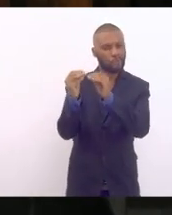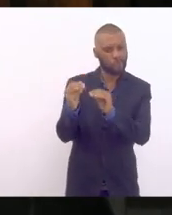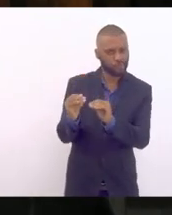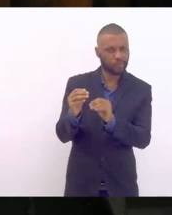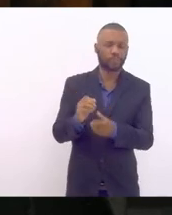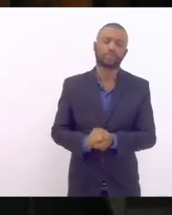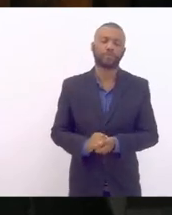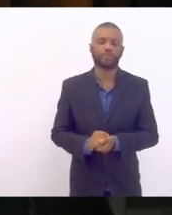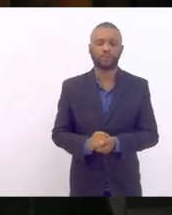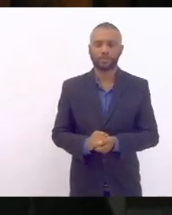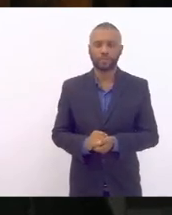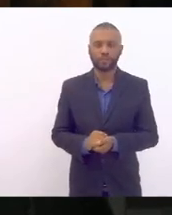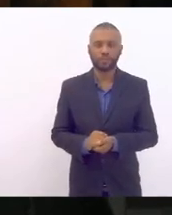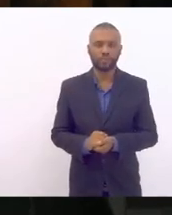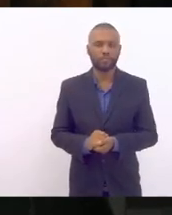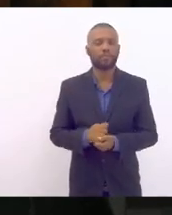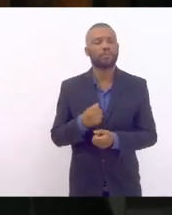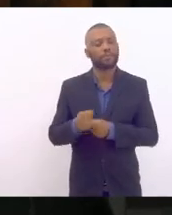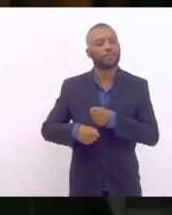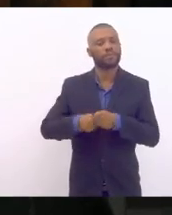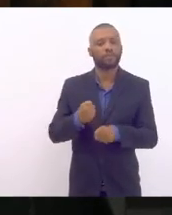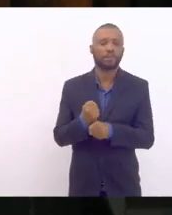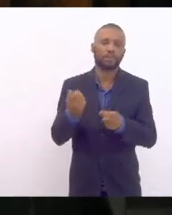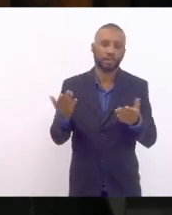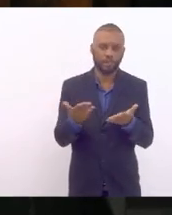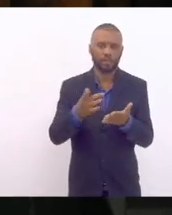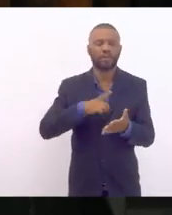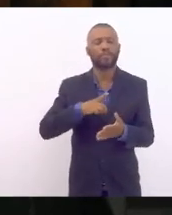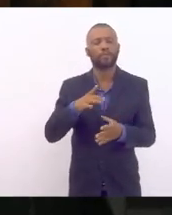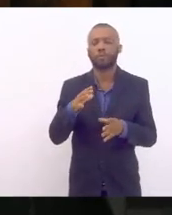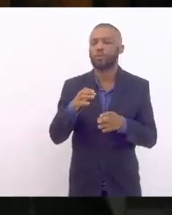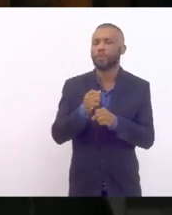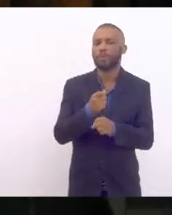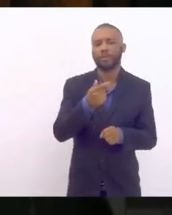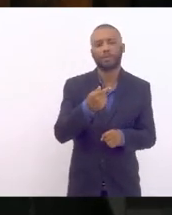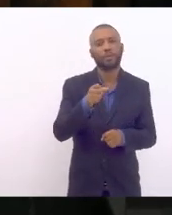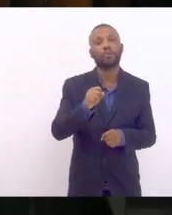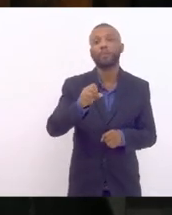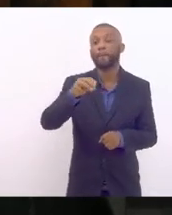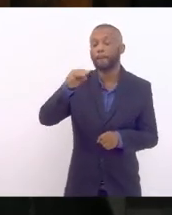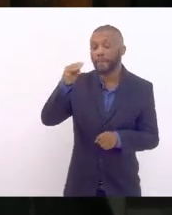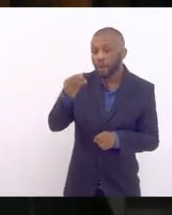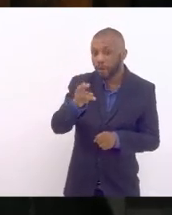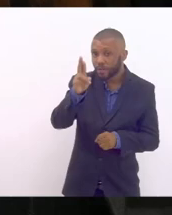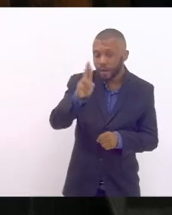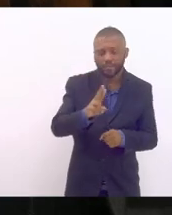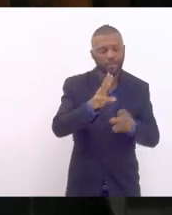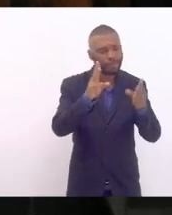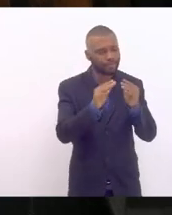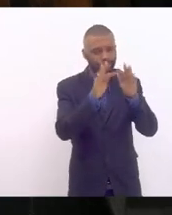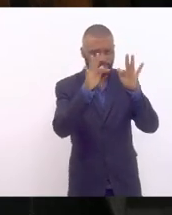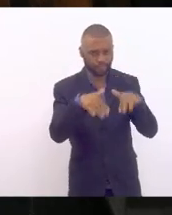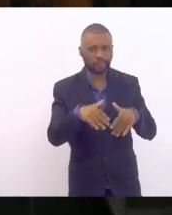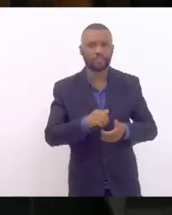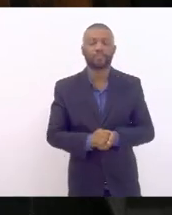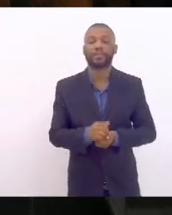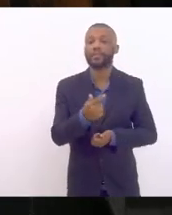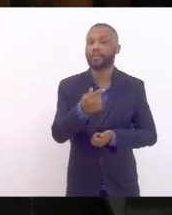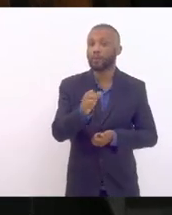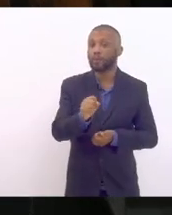nós vamos ter tivemos desse ano 78 milhões de reais e encerrando aqui Presidente